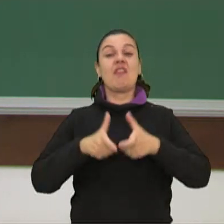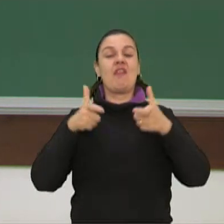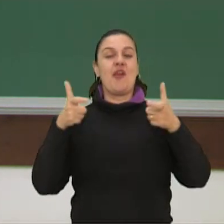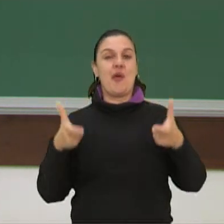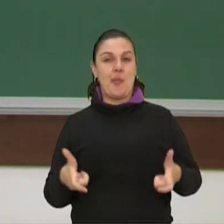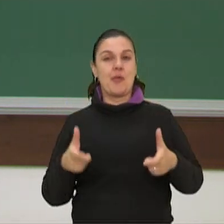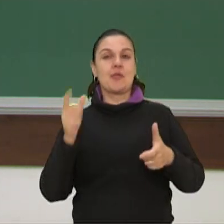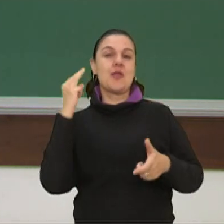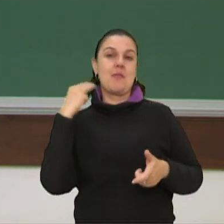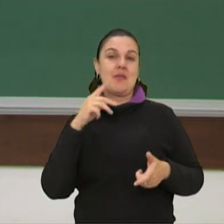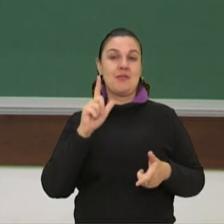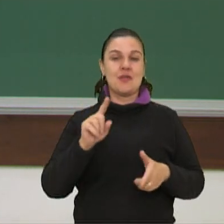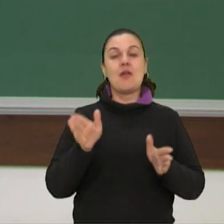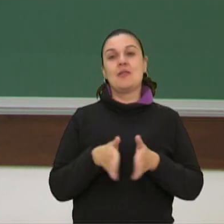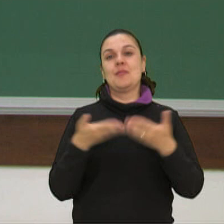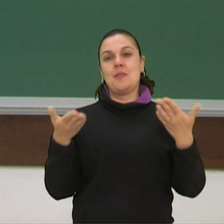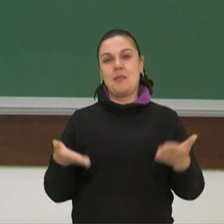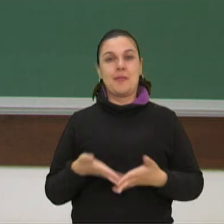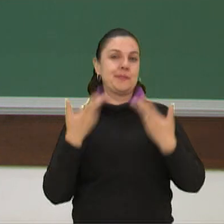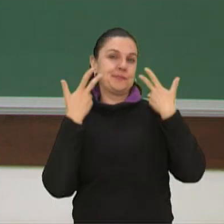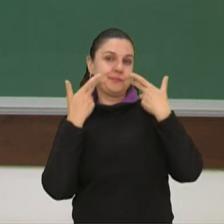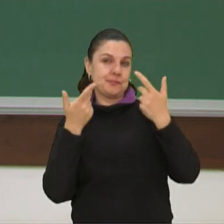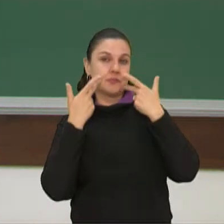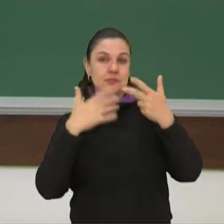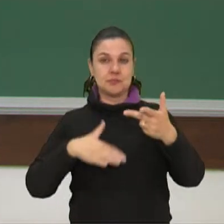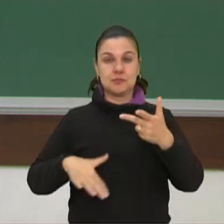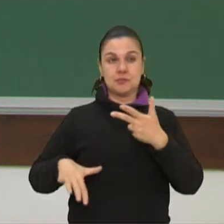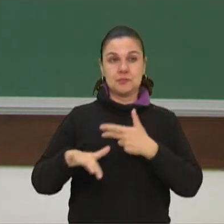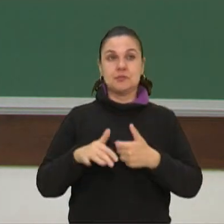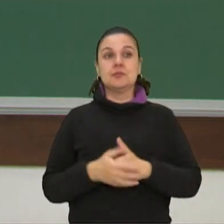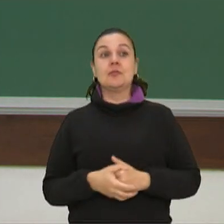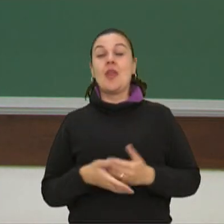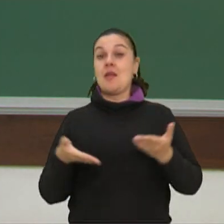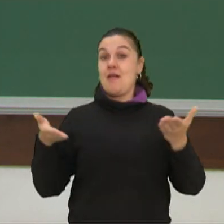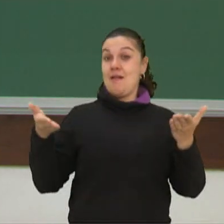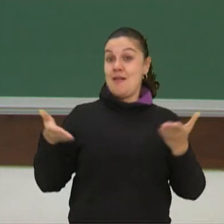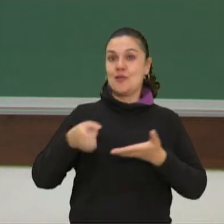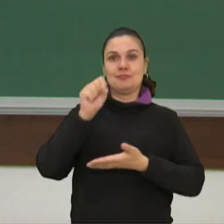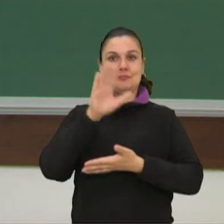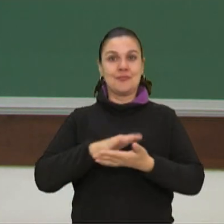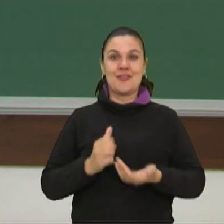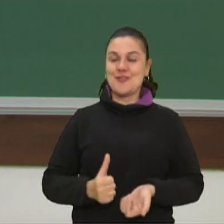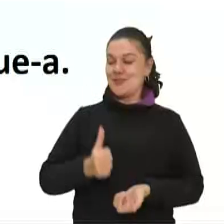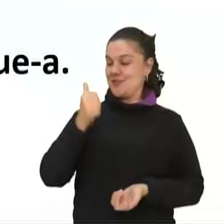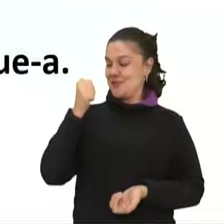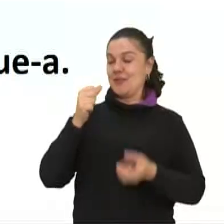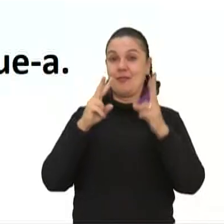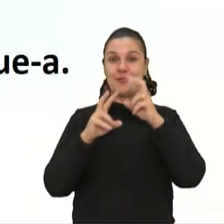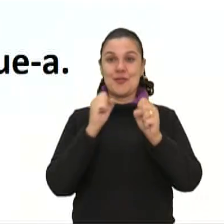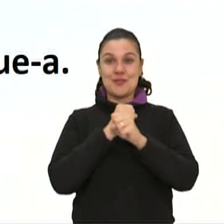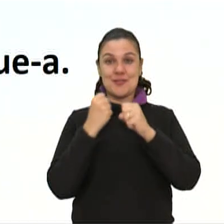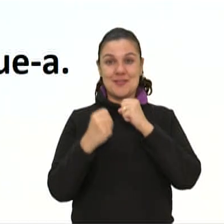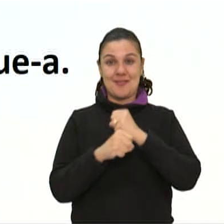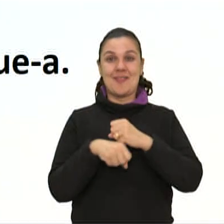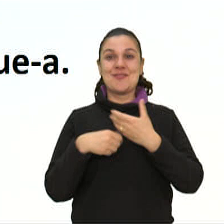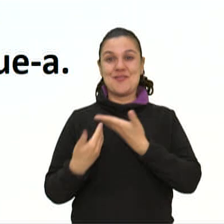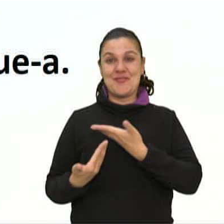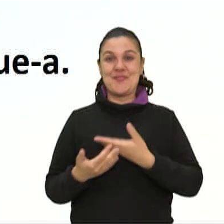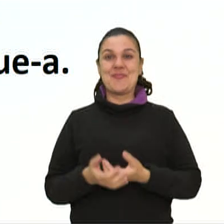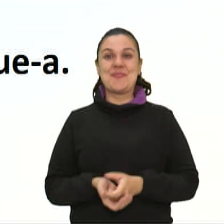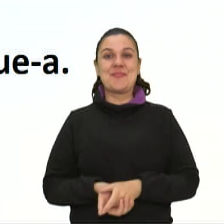era pobre. A pobreza era normal na região das Minas. Então, tarefa sobre essa sociedade aí.